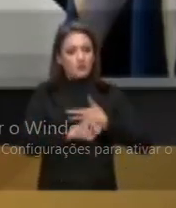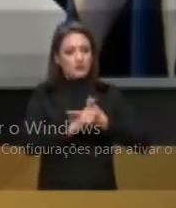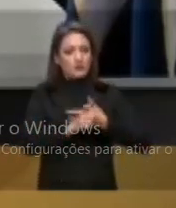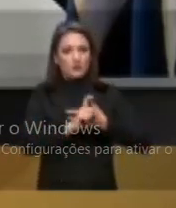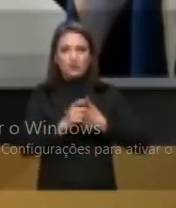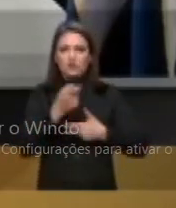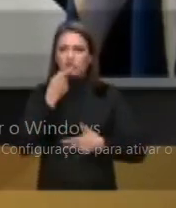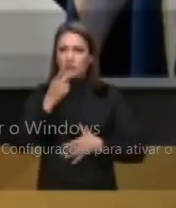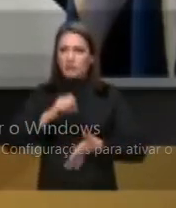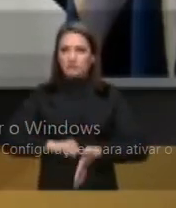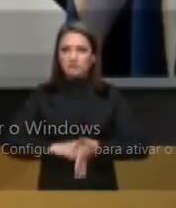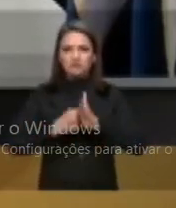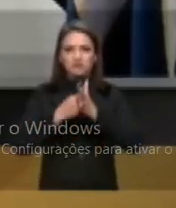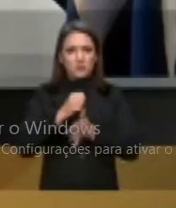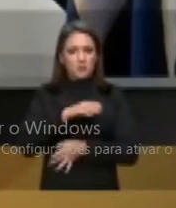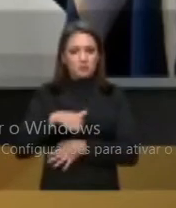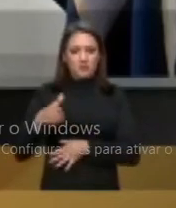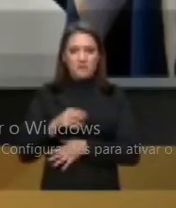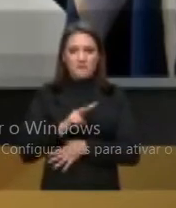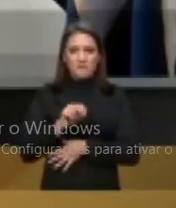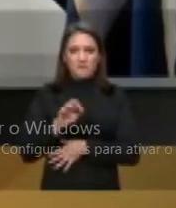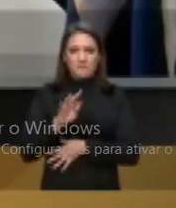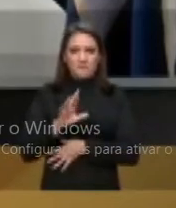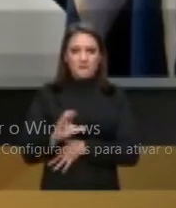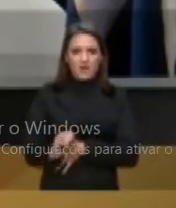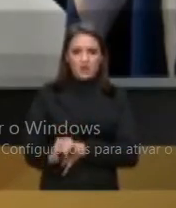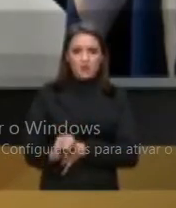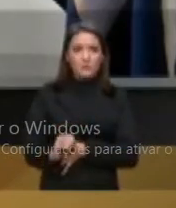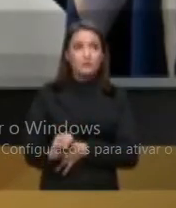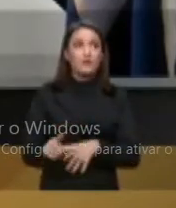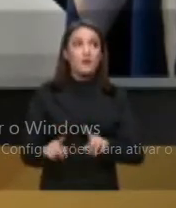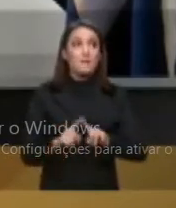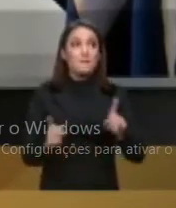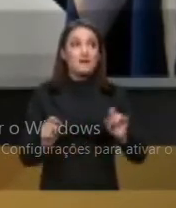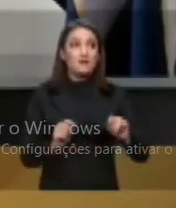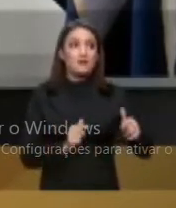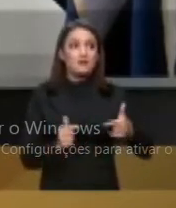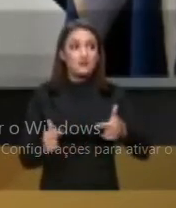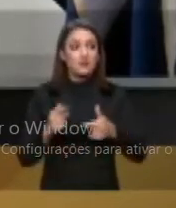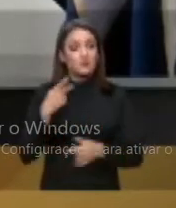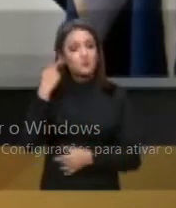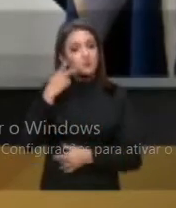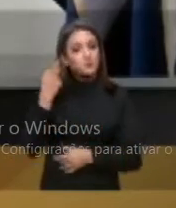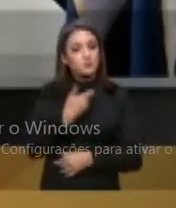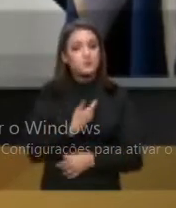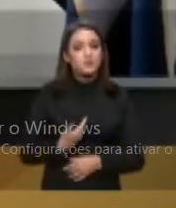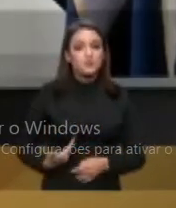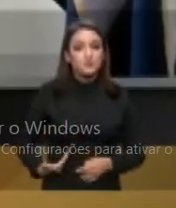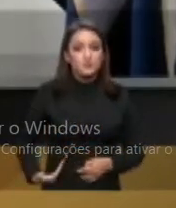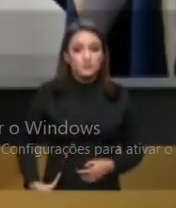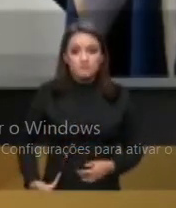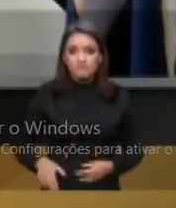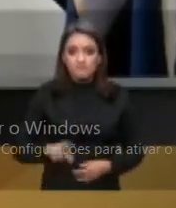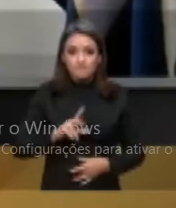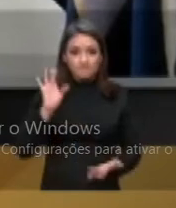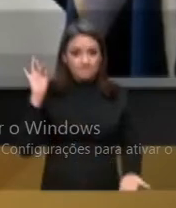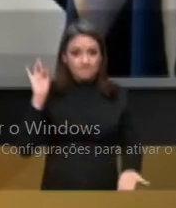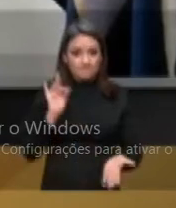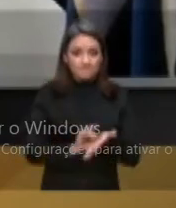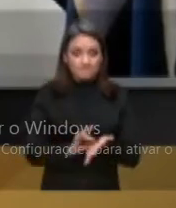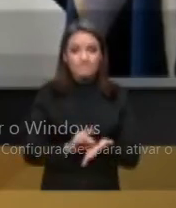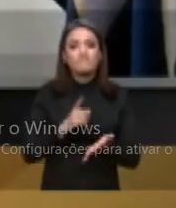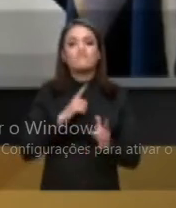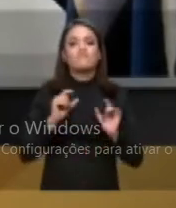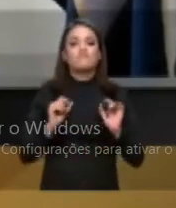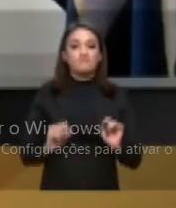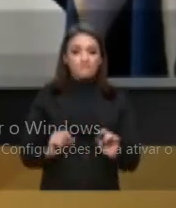de veto do chefe do Poder Executivo ao dispositivo objeto da presente ação, mas esse ato político de governo não se